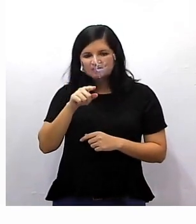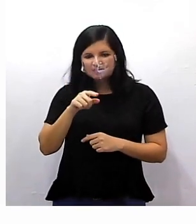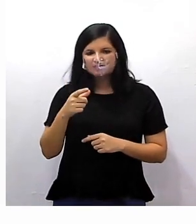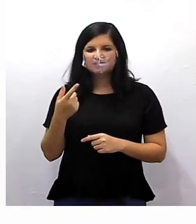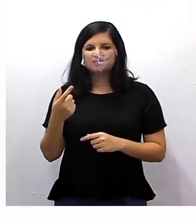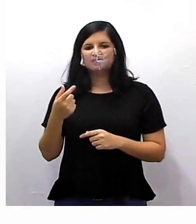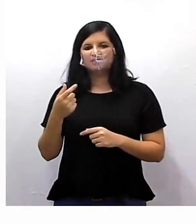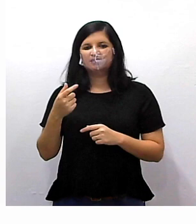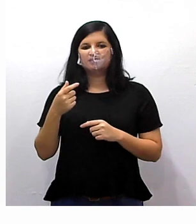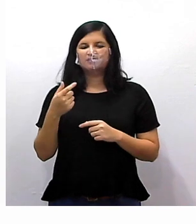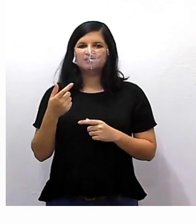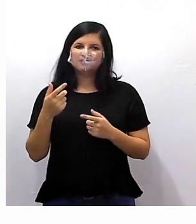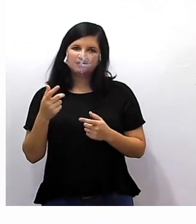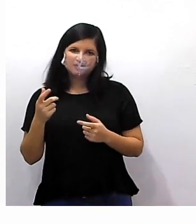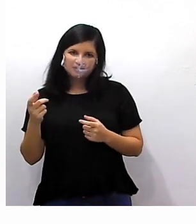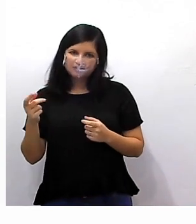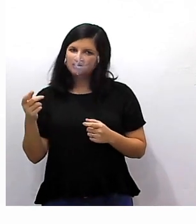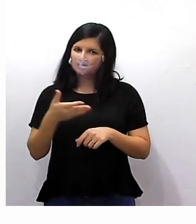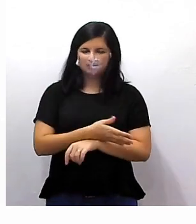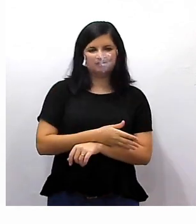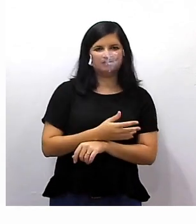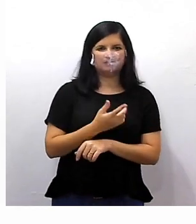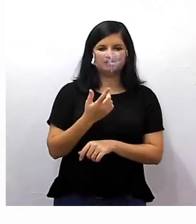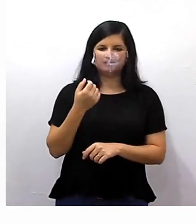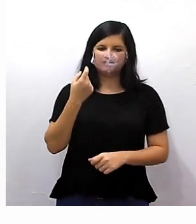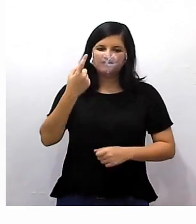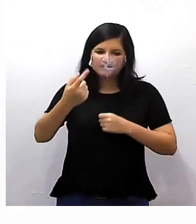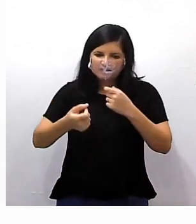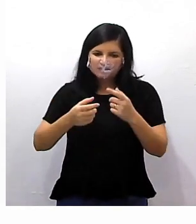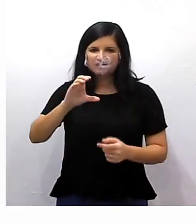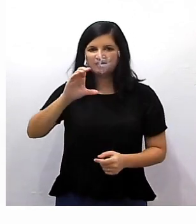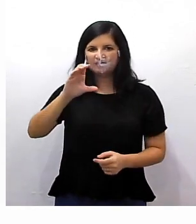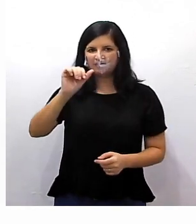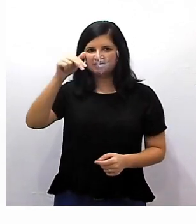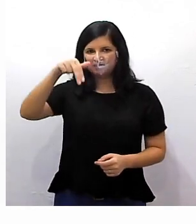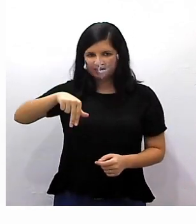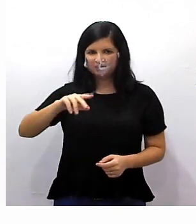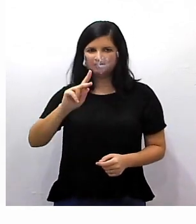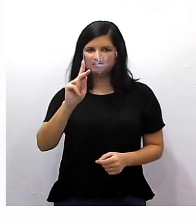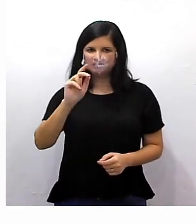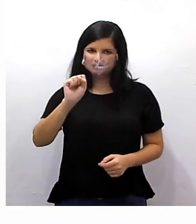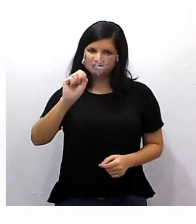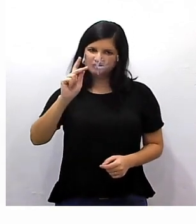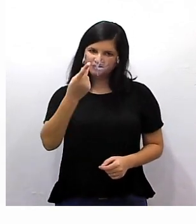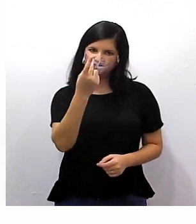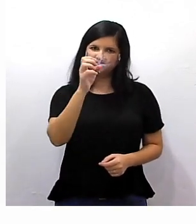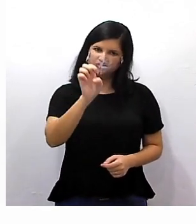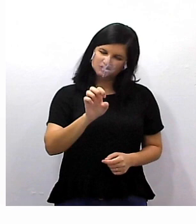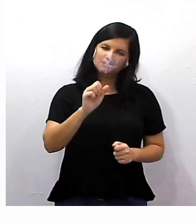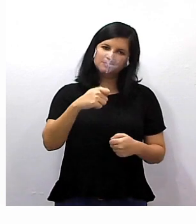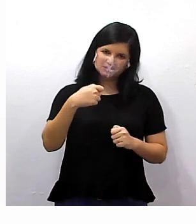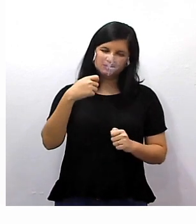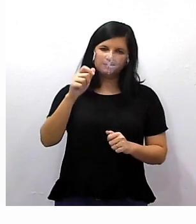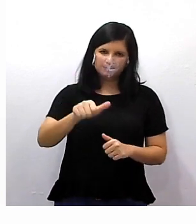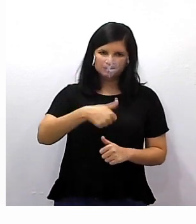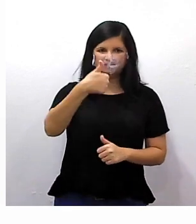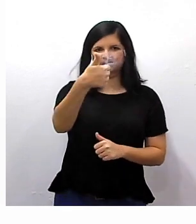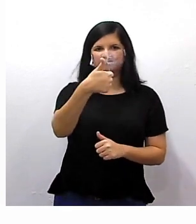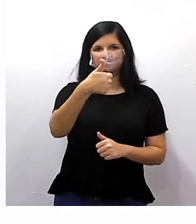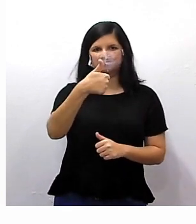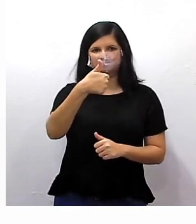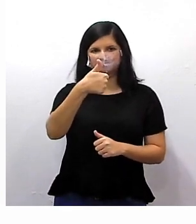she? Esse rarely aí, raramente, ele também passa uma ideia de negação. Então, a tua tag question tem que ser positiva. Eu não posso